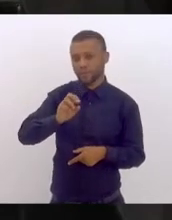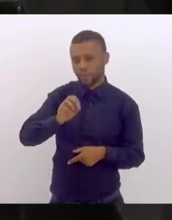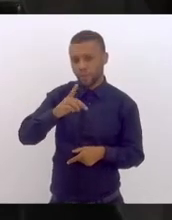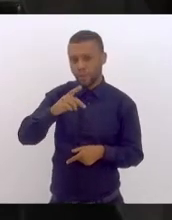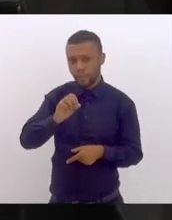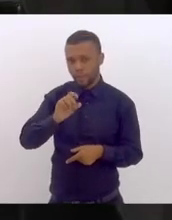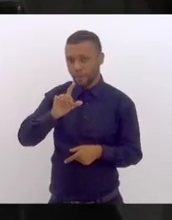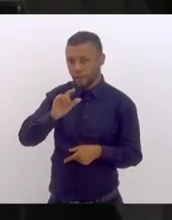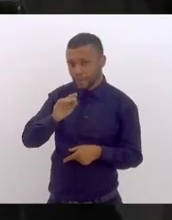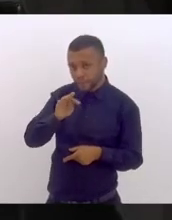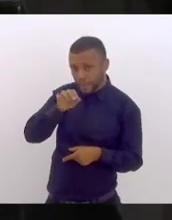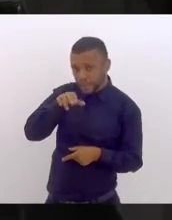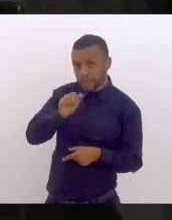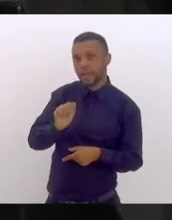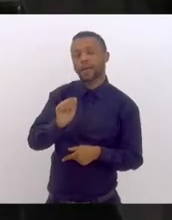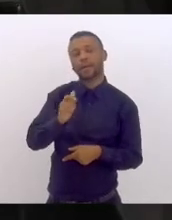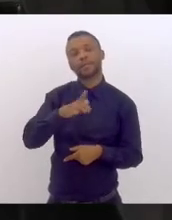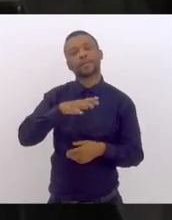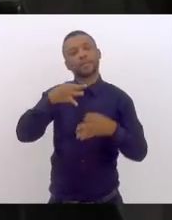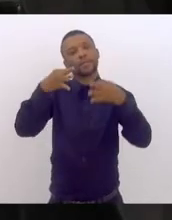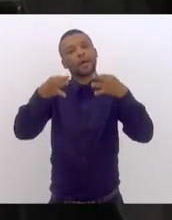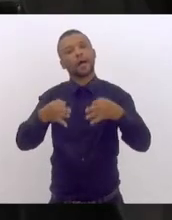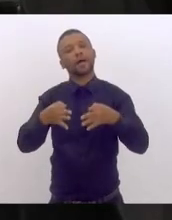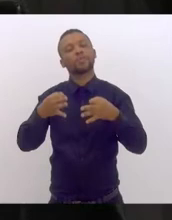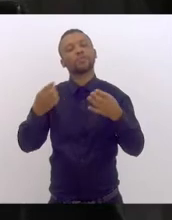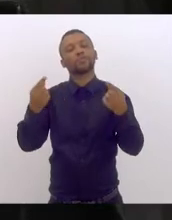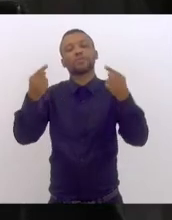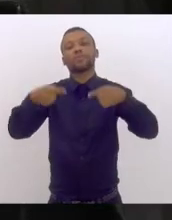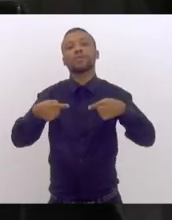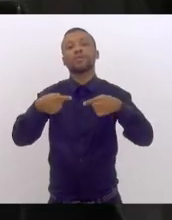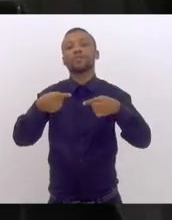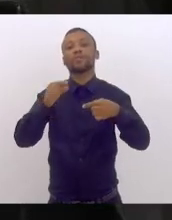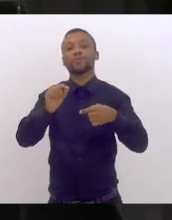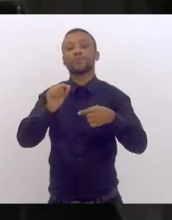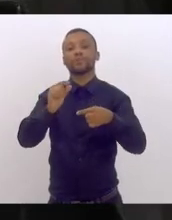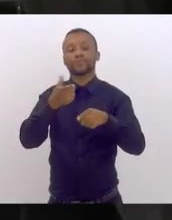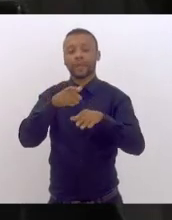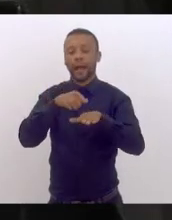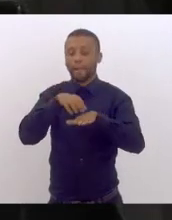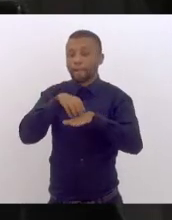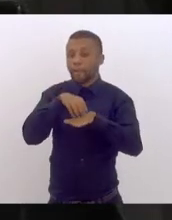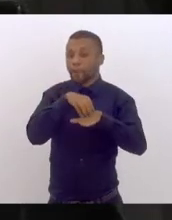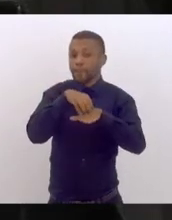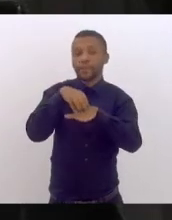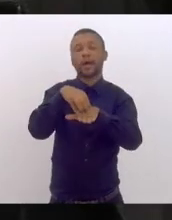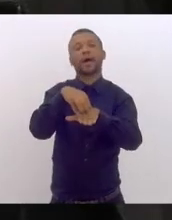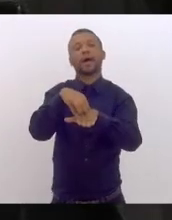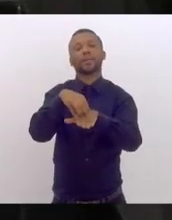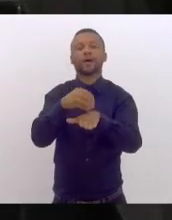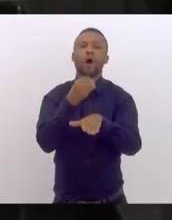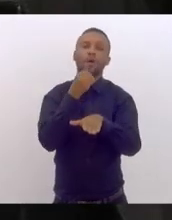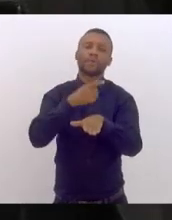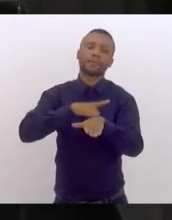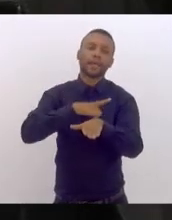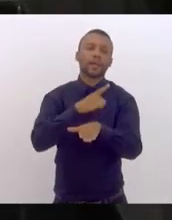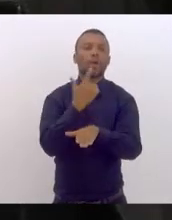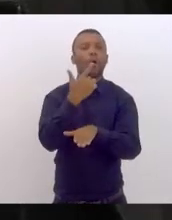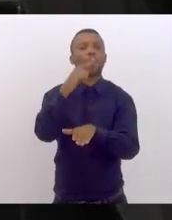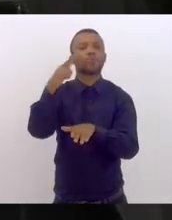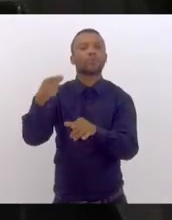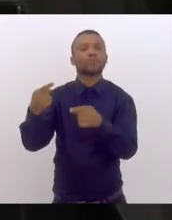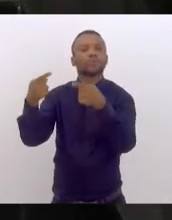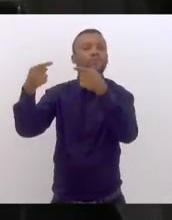certamente se situa o desafio da mobilidade claro que há outros grandes afirma entrou politanos